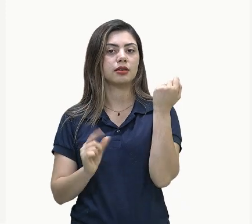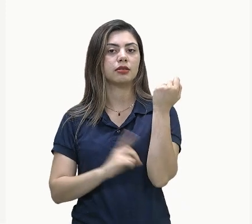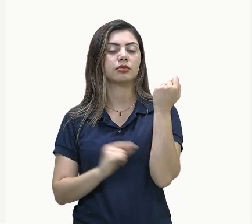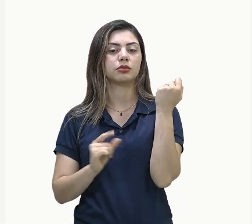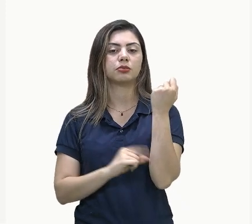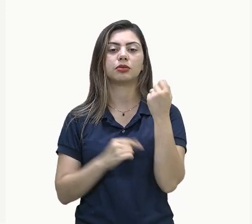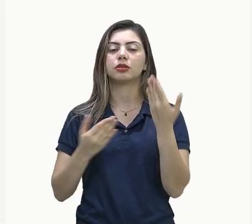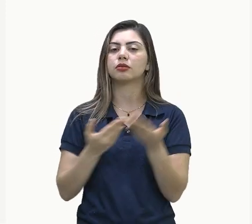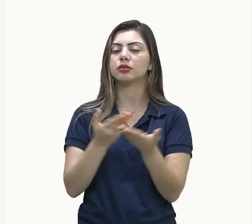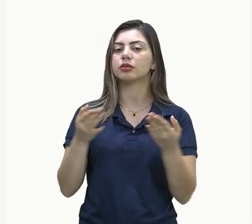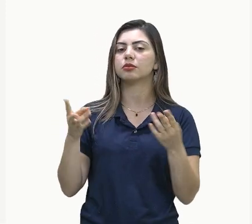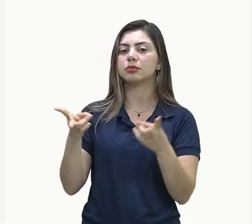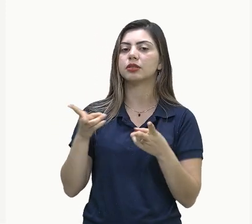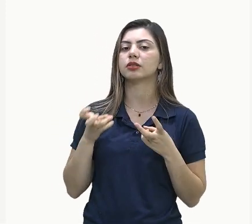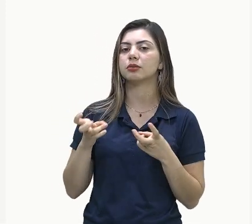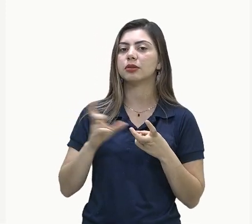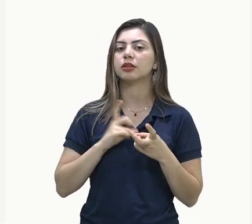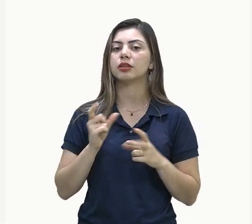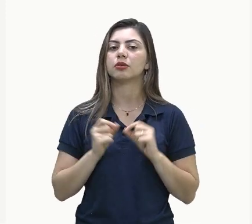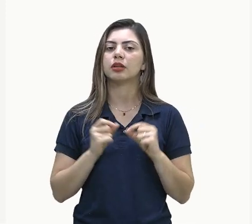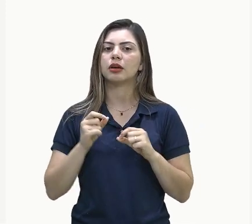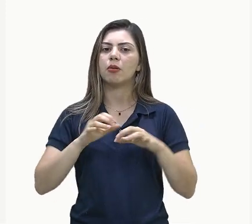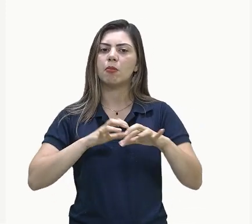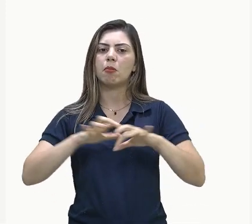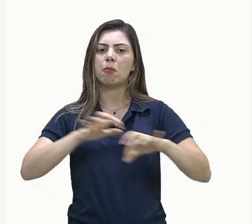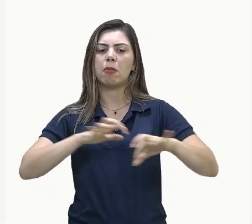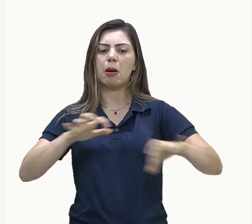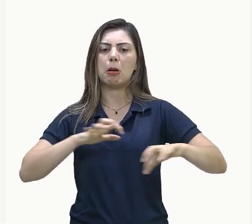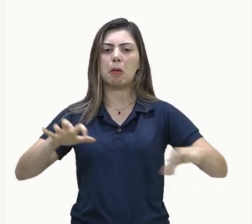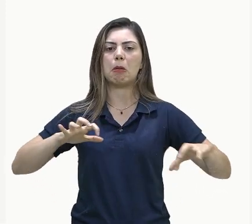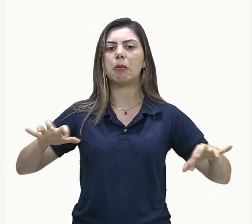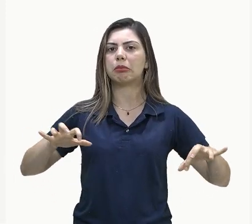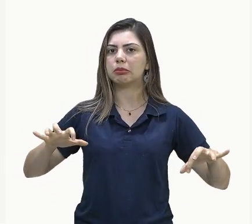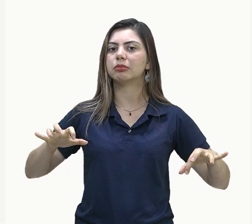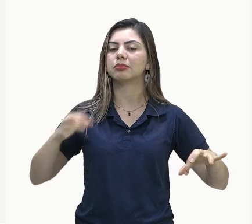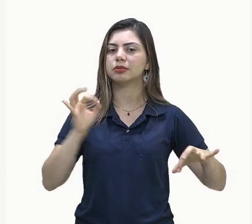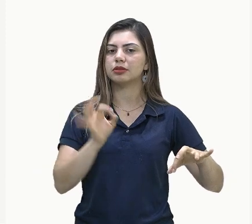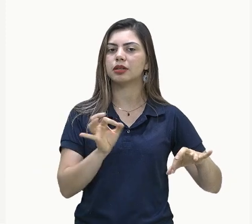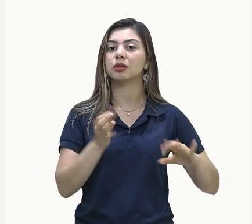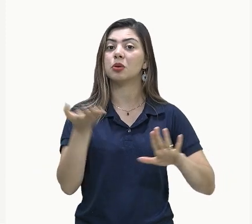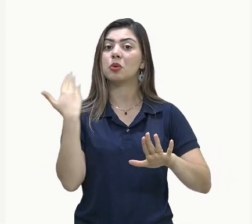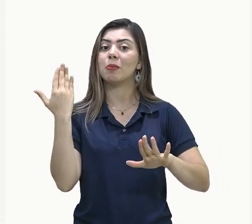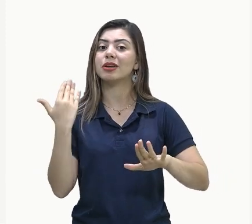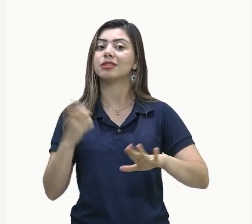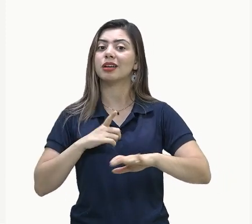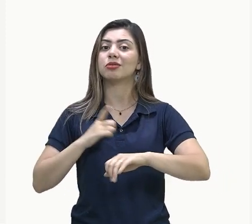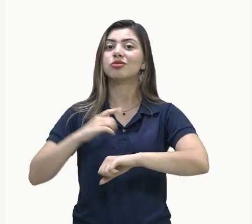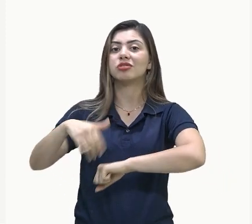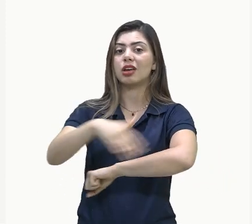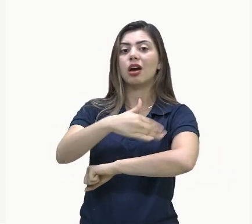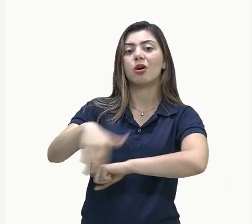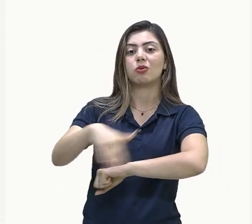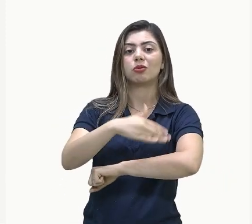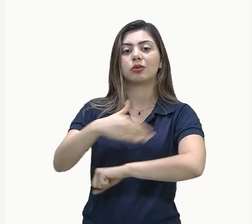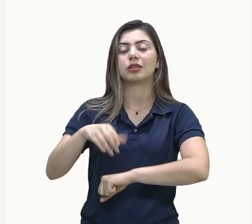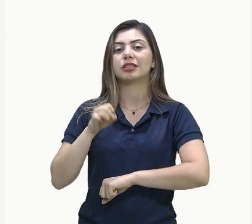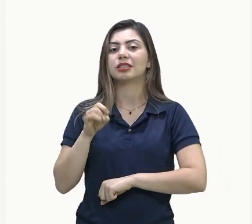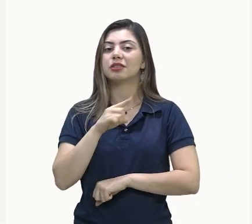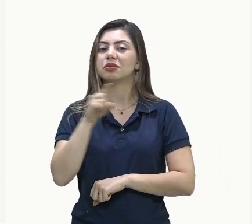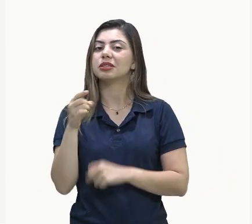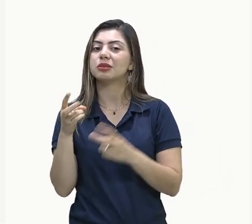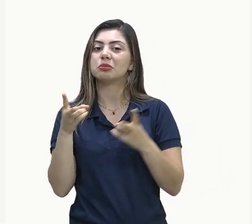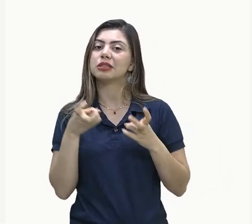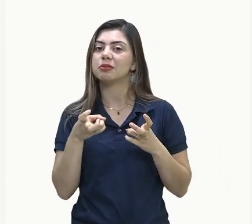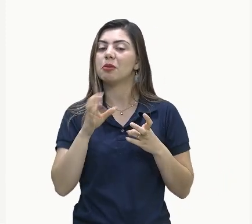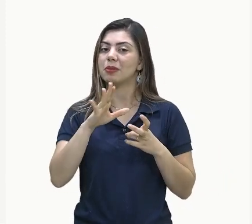Observem que a gente tem uma espécie de cratera, né, bem grande. Aqui passava uma rua, tá? Caso vocês não tenham